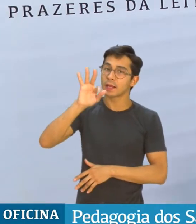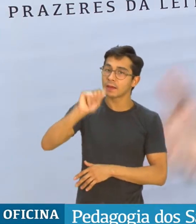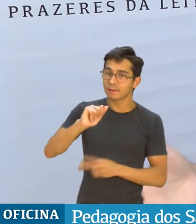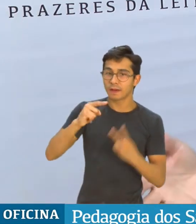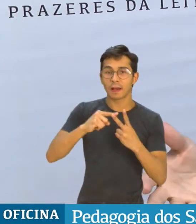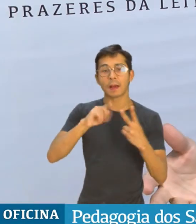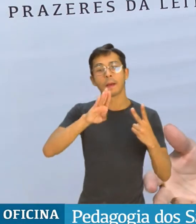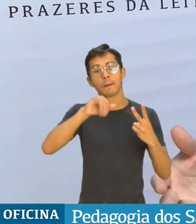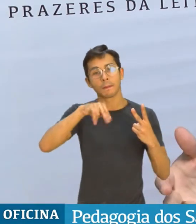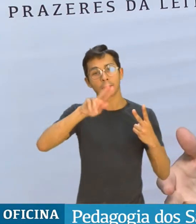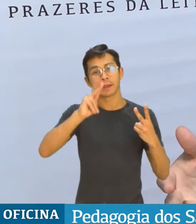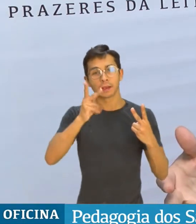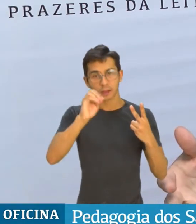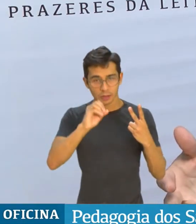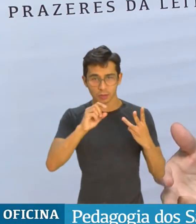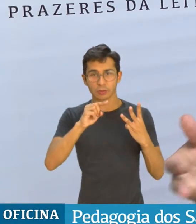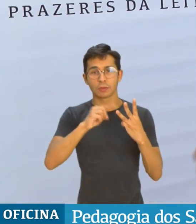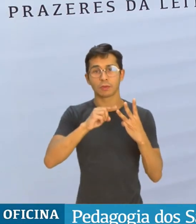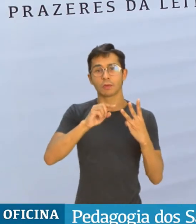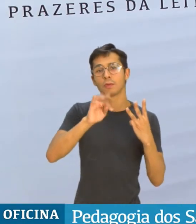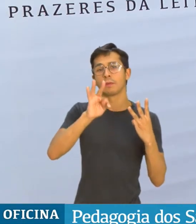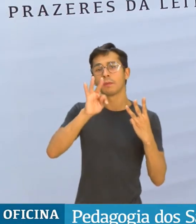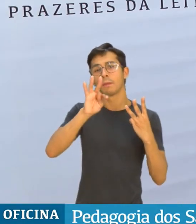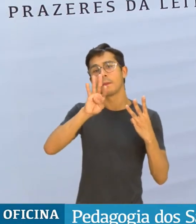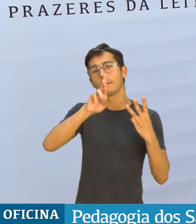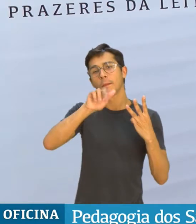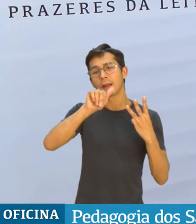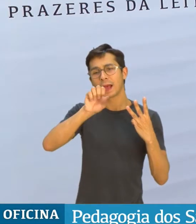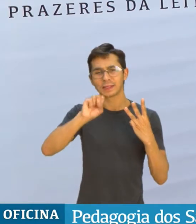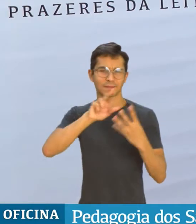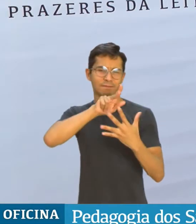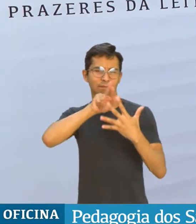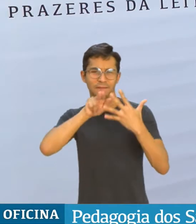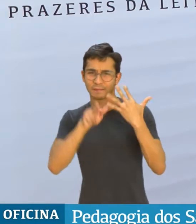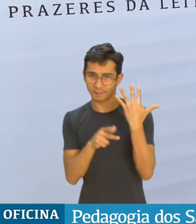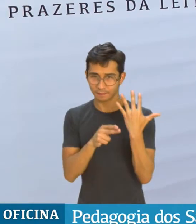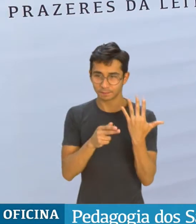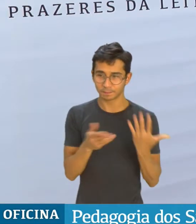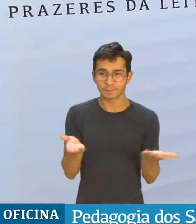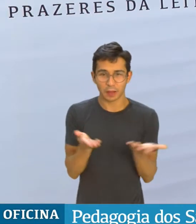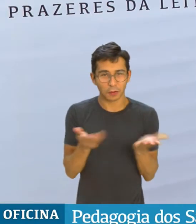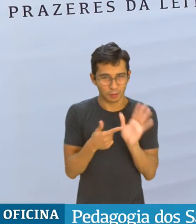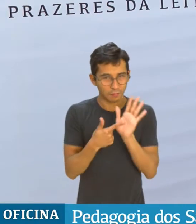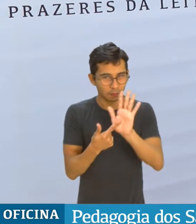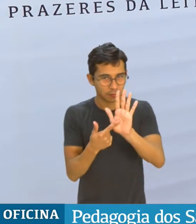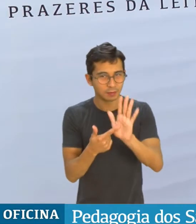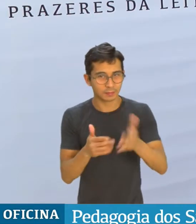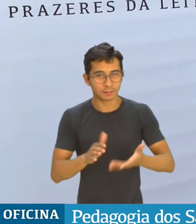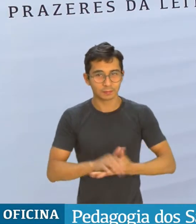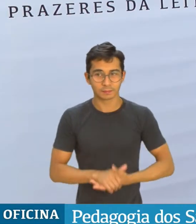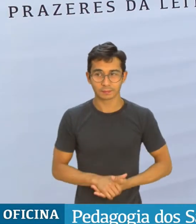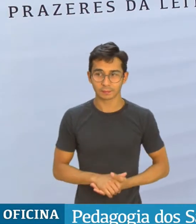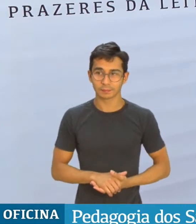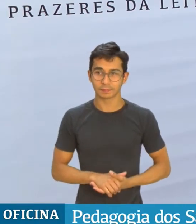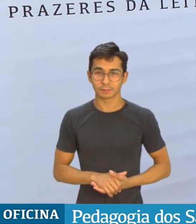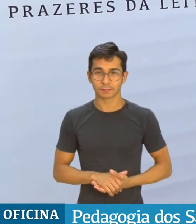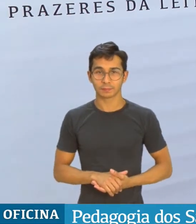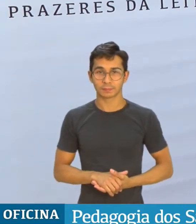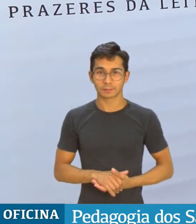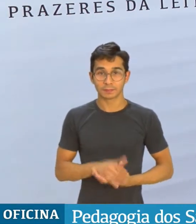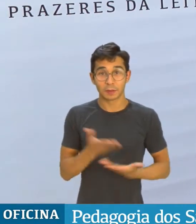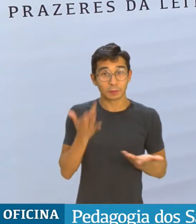Brasa, Elo da Corrente, Vila Fundão. Inclusive eu trouxe aqui para vocês, pedir licença só para sair um pouquinho do foco da câmera de